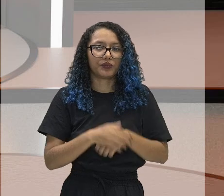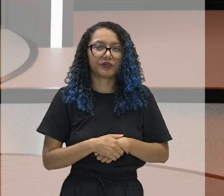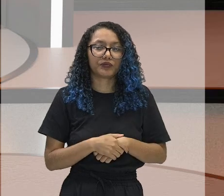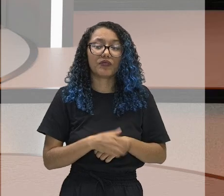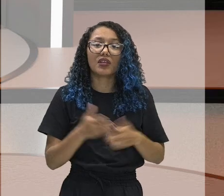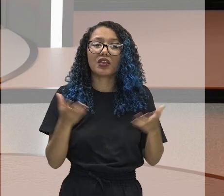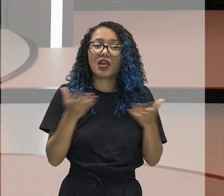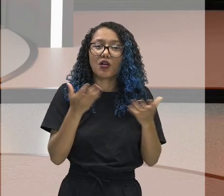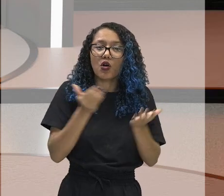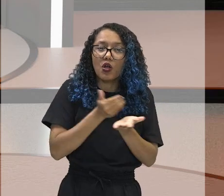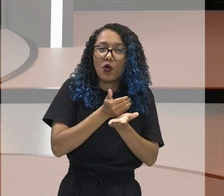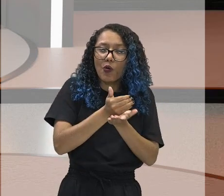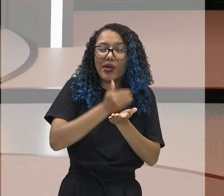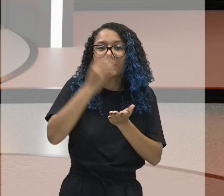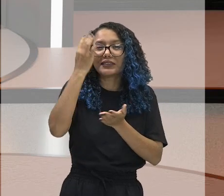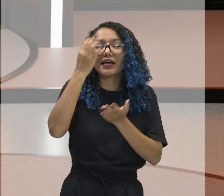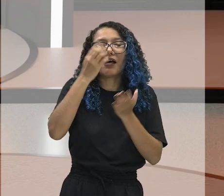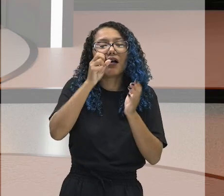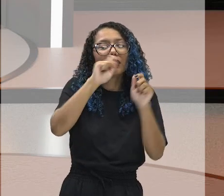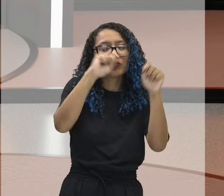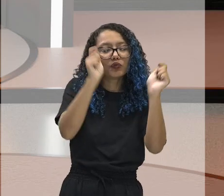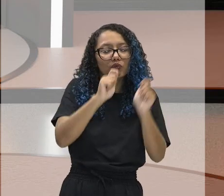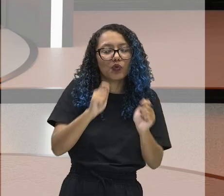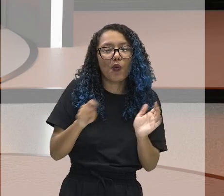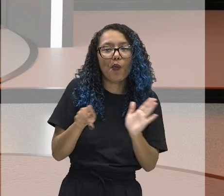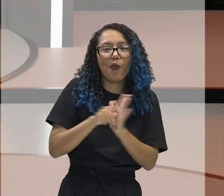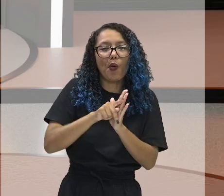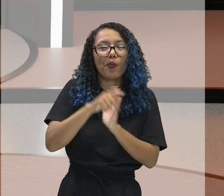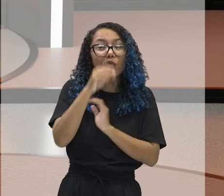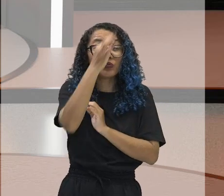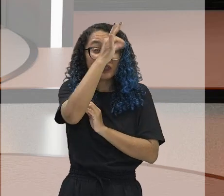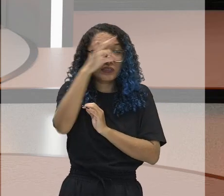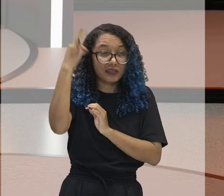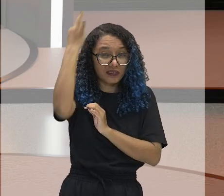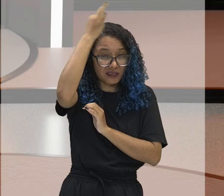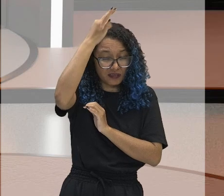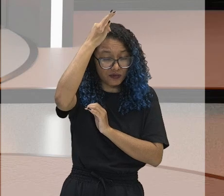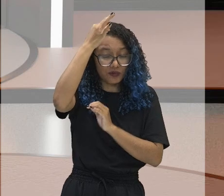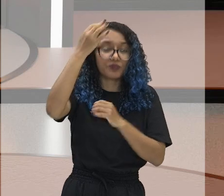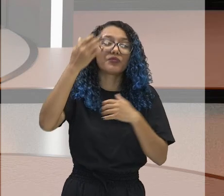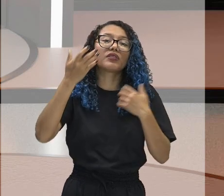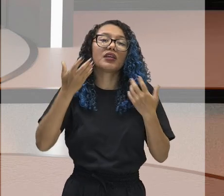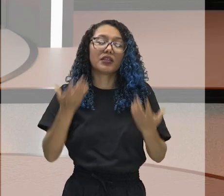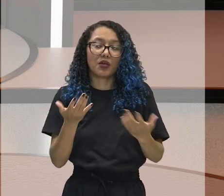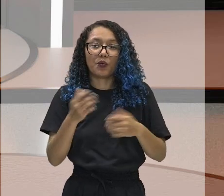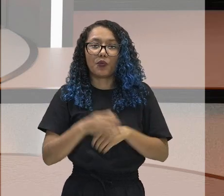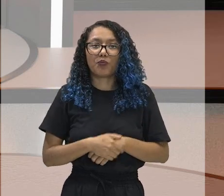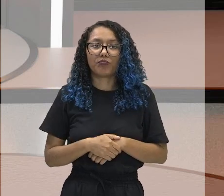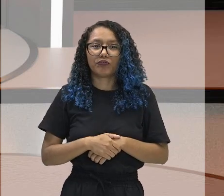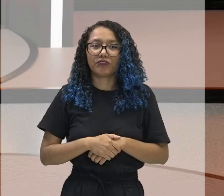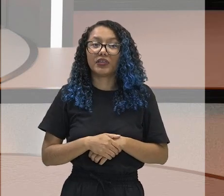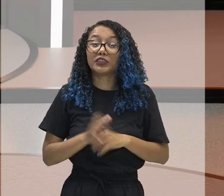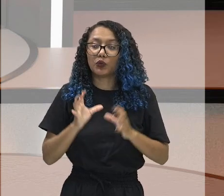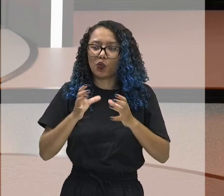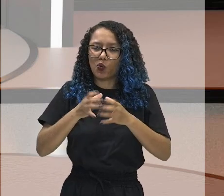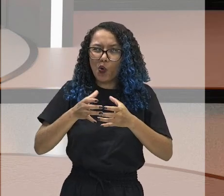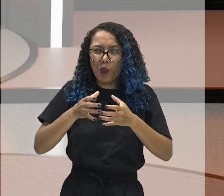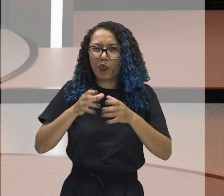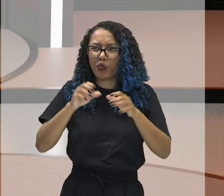de vários santos. Gente, e os iconoclastas, esse movimento iconoclasta, ele lutava basicamente contra